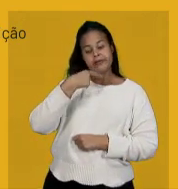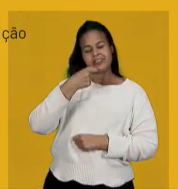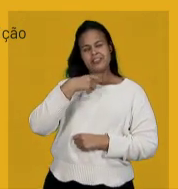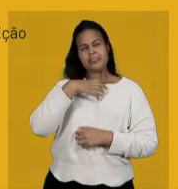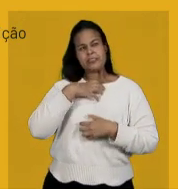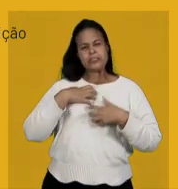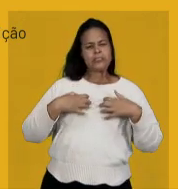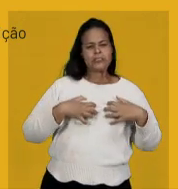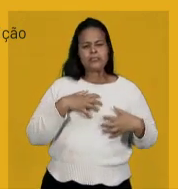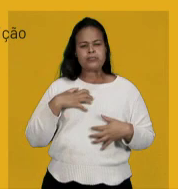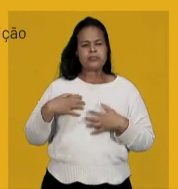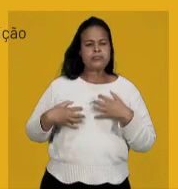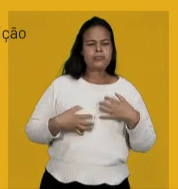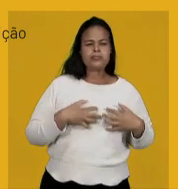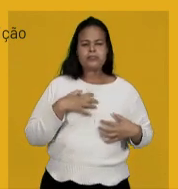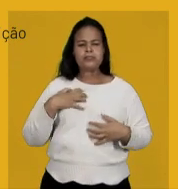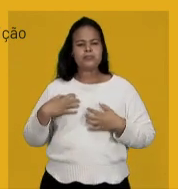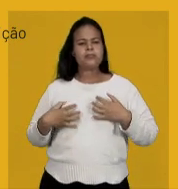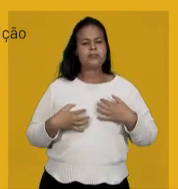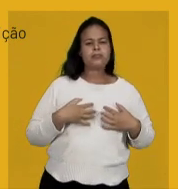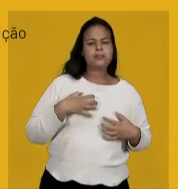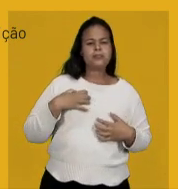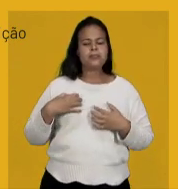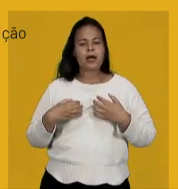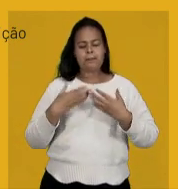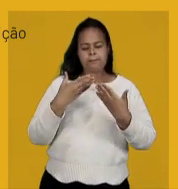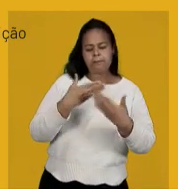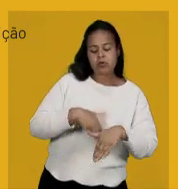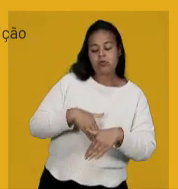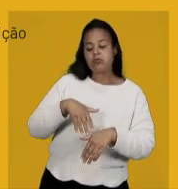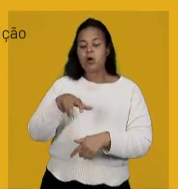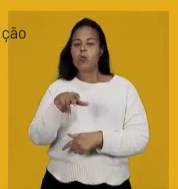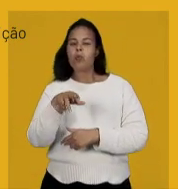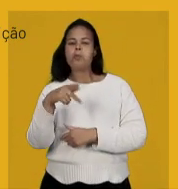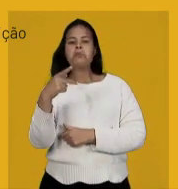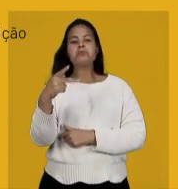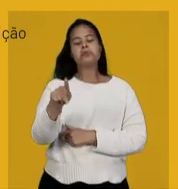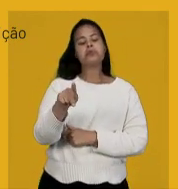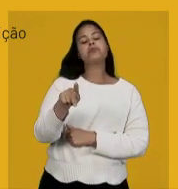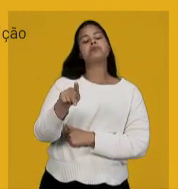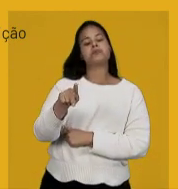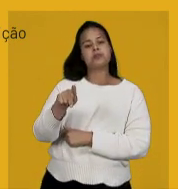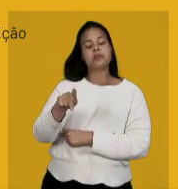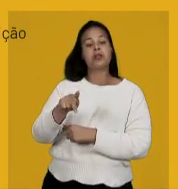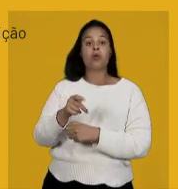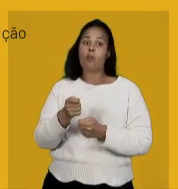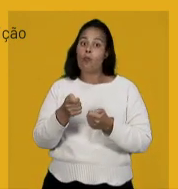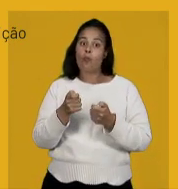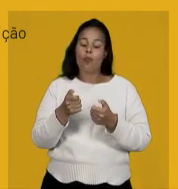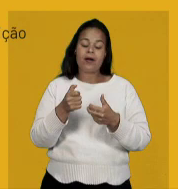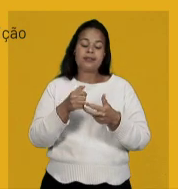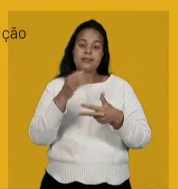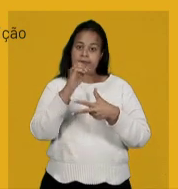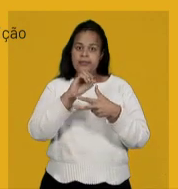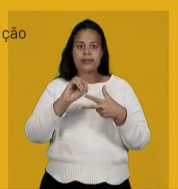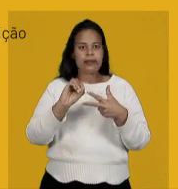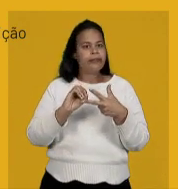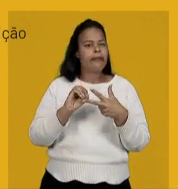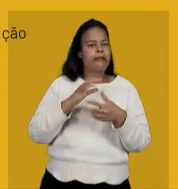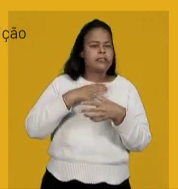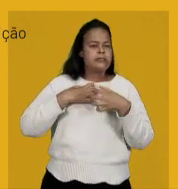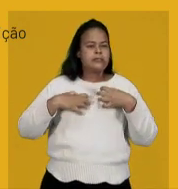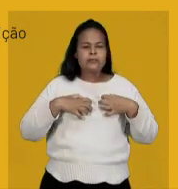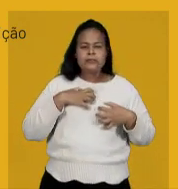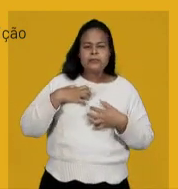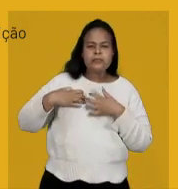sentindo ansioso por ocasião de uma prova, ou então o seu irmão mais velho, que a prova do Enem está chegando, Ele